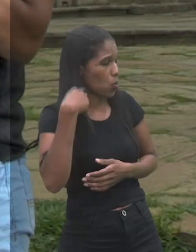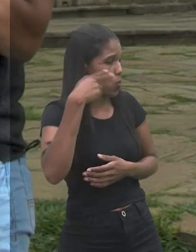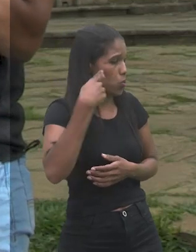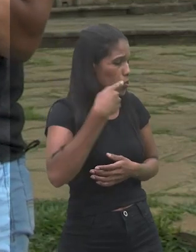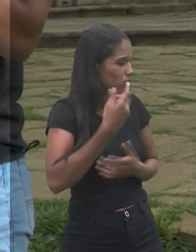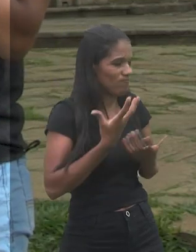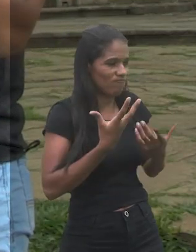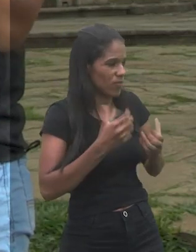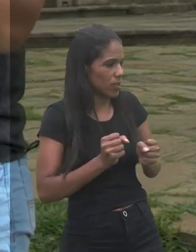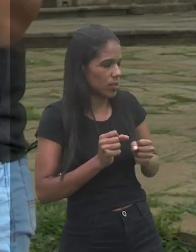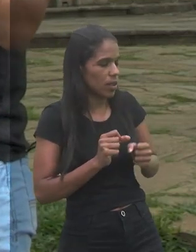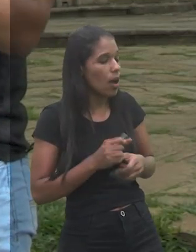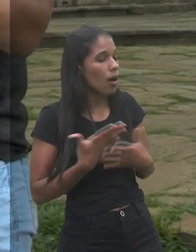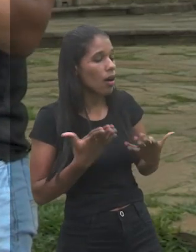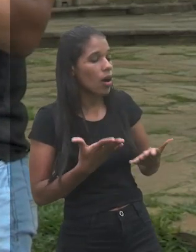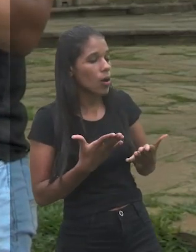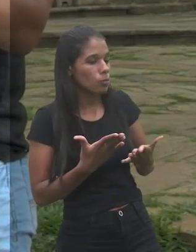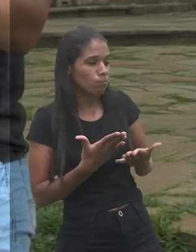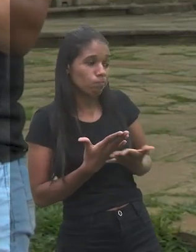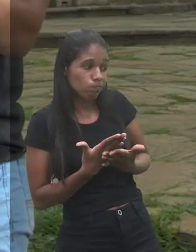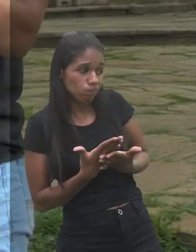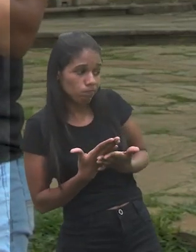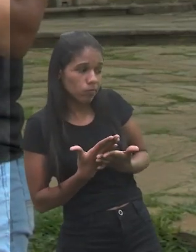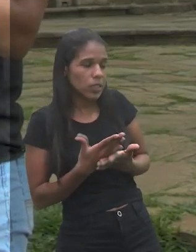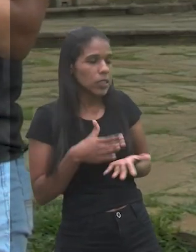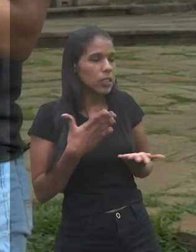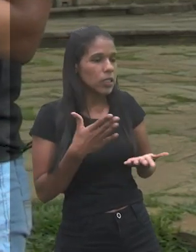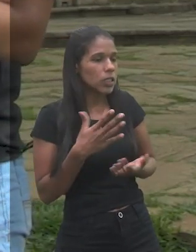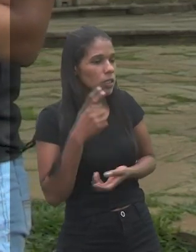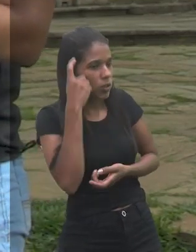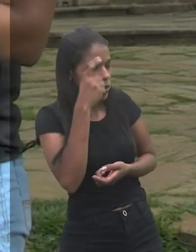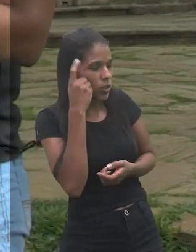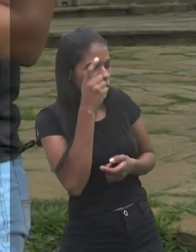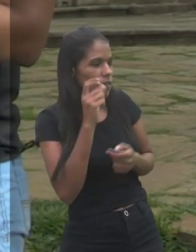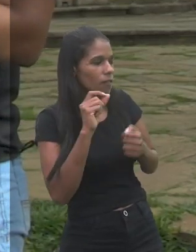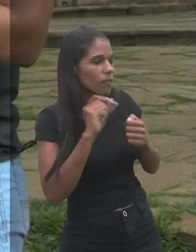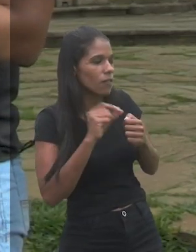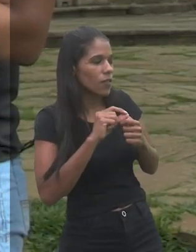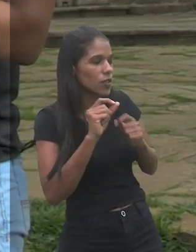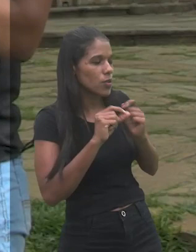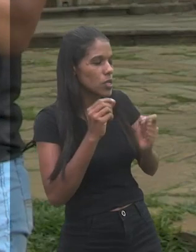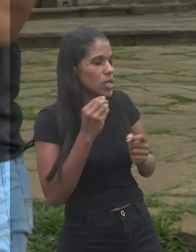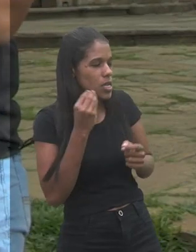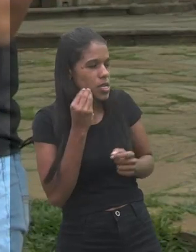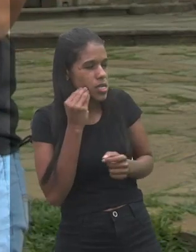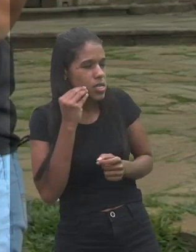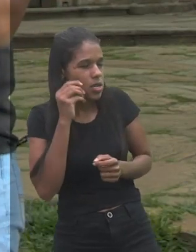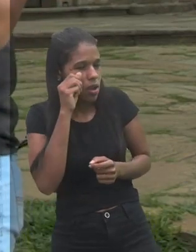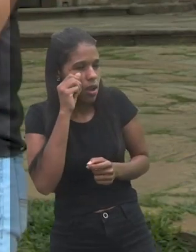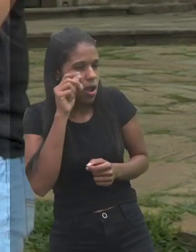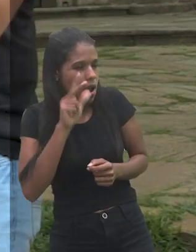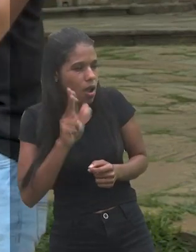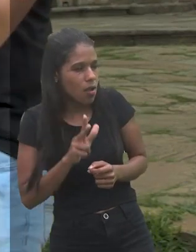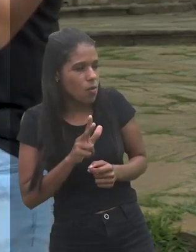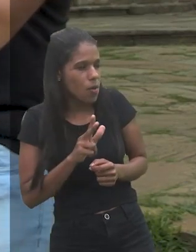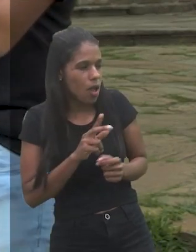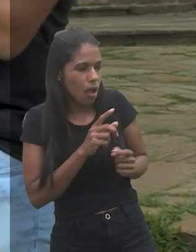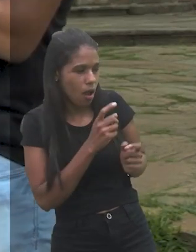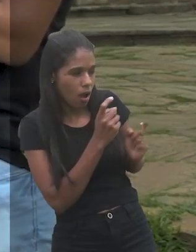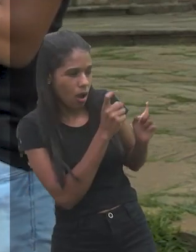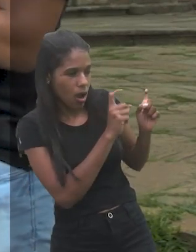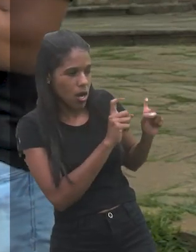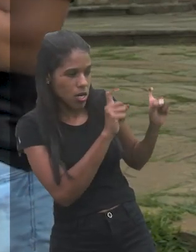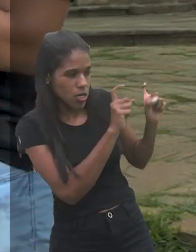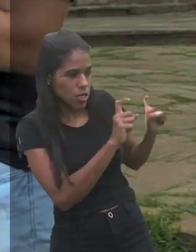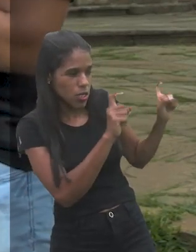seres históricos que não eram muito bem vistos, ele geralmente usava a feição, ele tentava uma pessoa então, na cidade que não era também assim